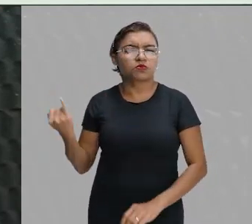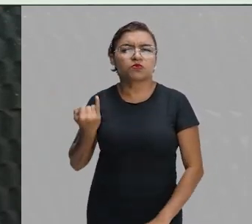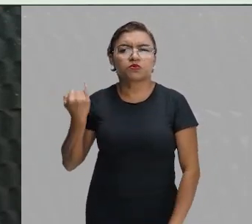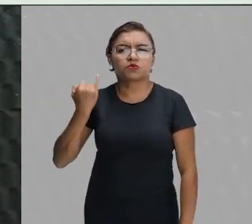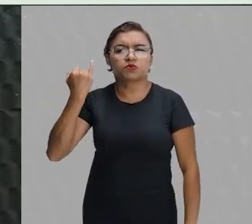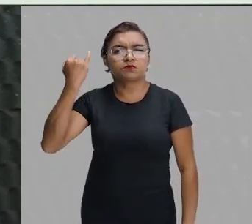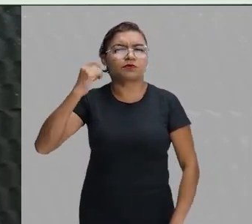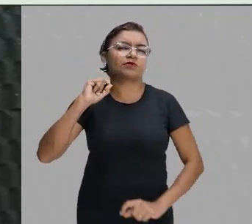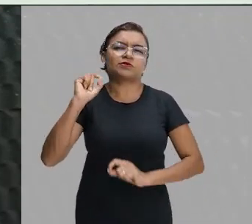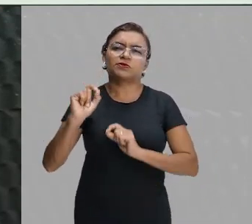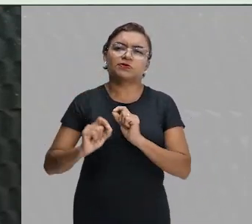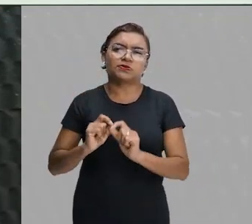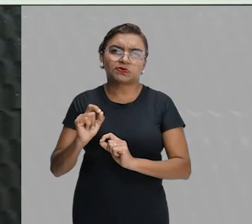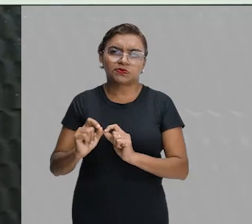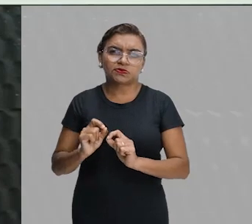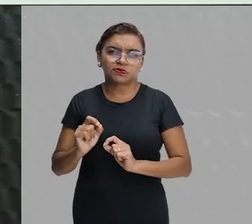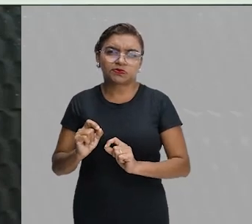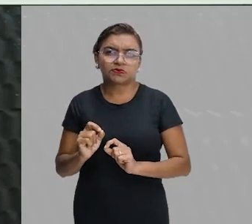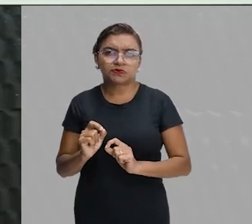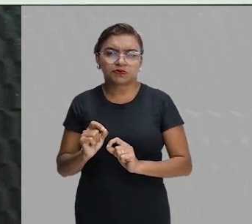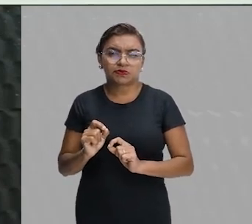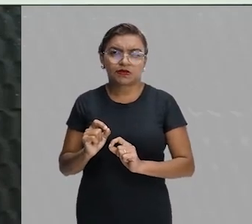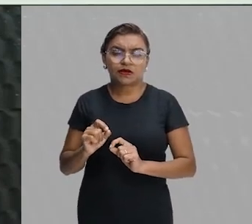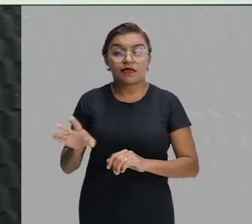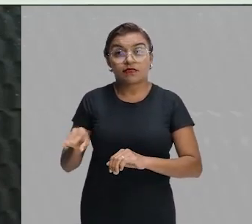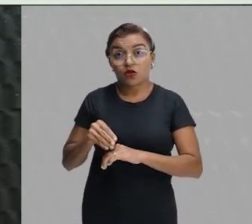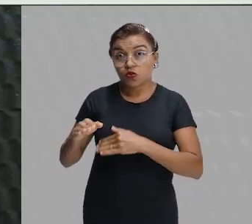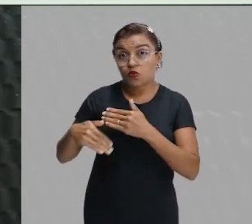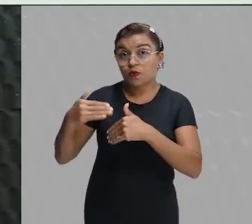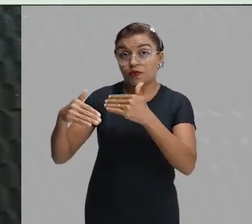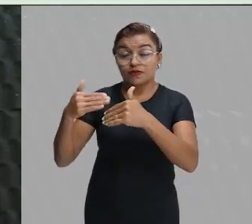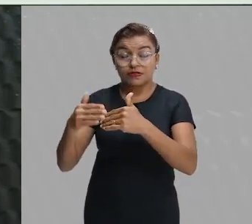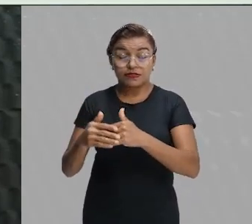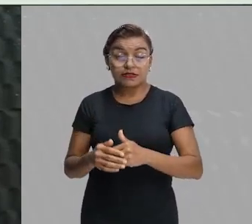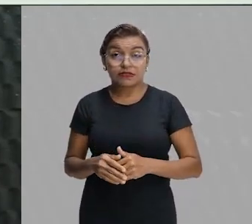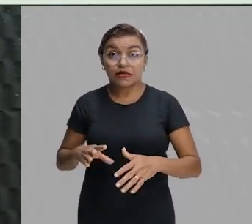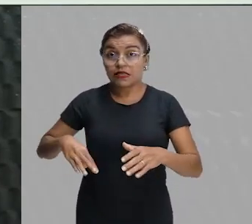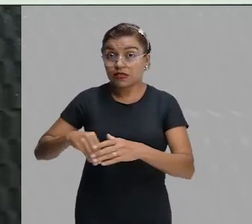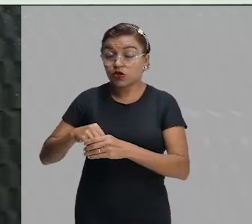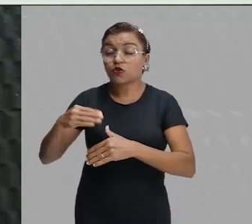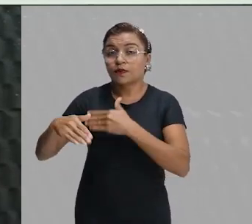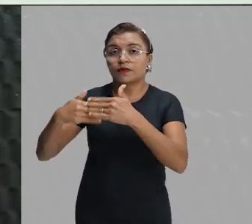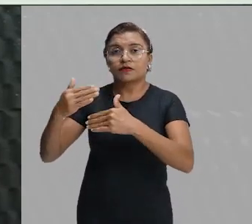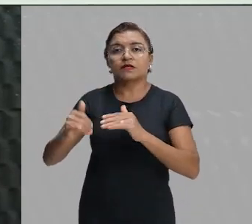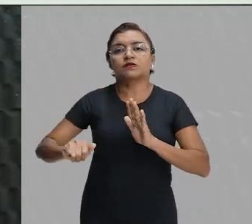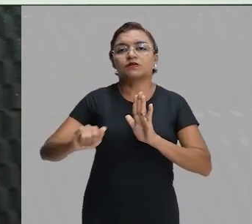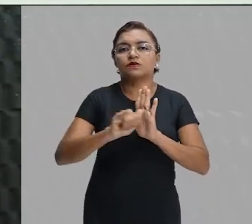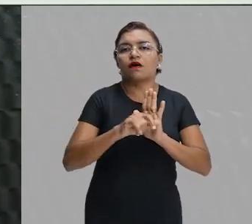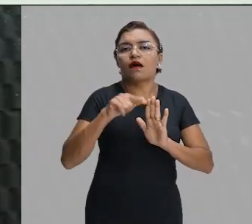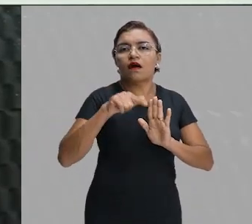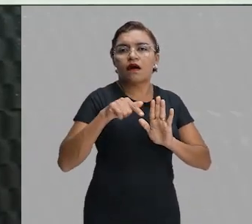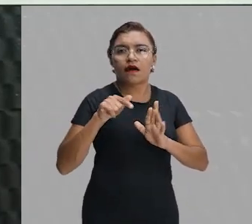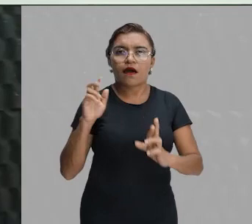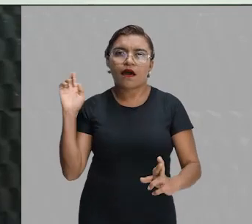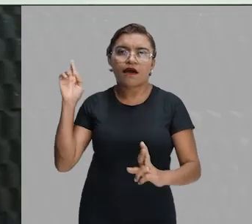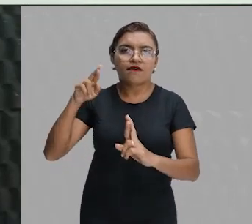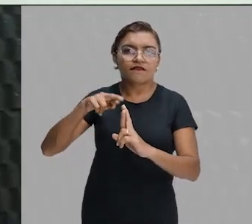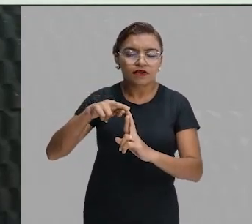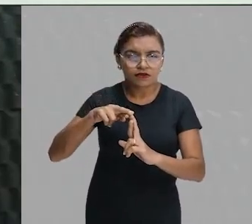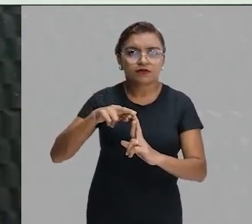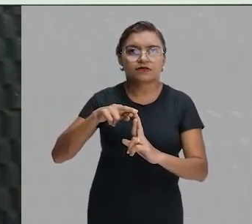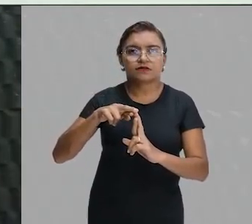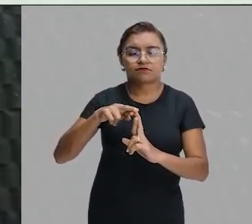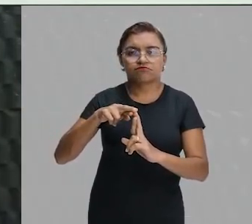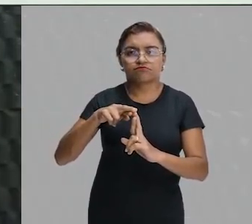importante dentro desse processo. O princípio de identidade é aquilo que vai fazer a referência do objeto a si